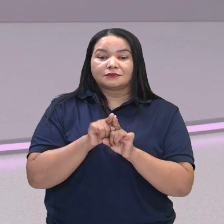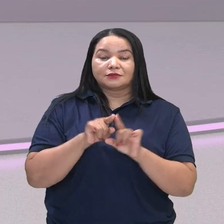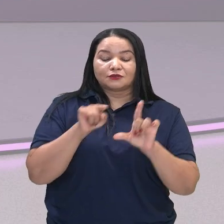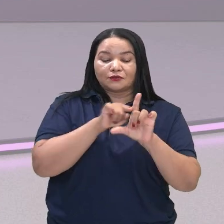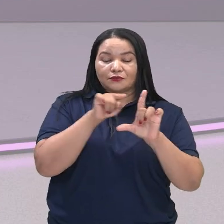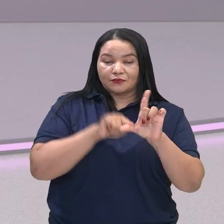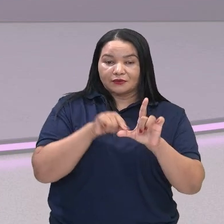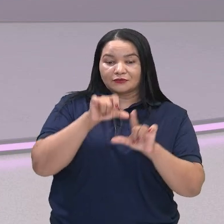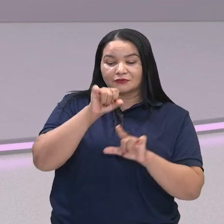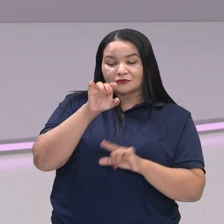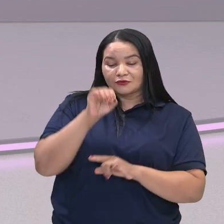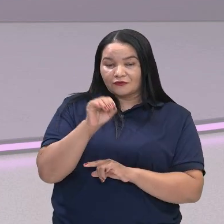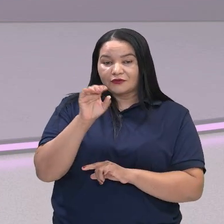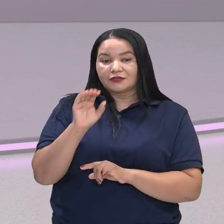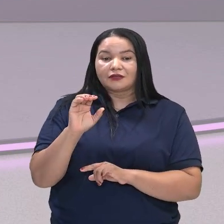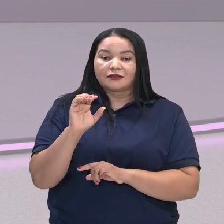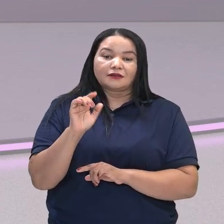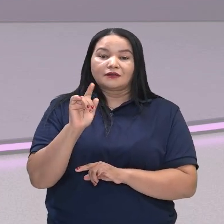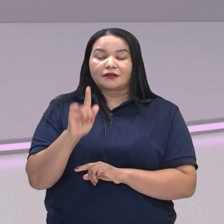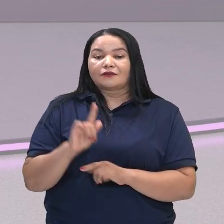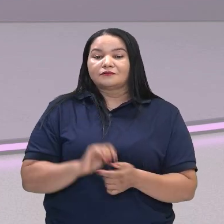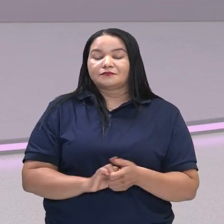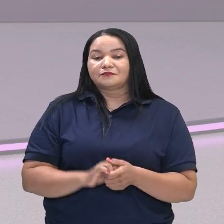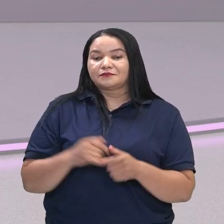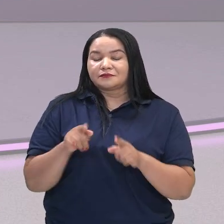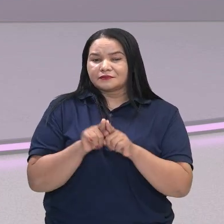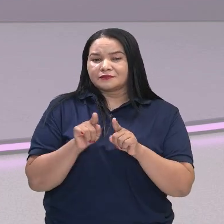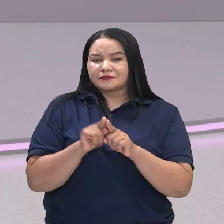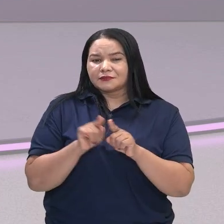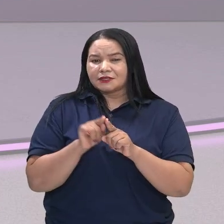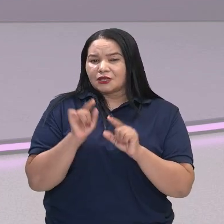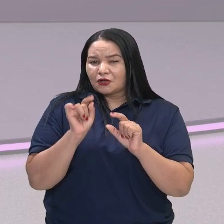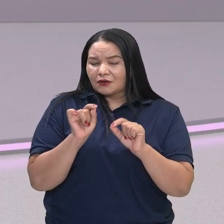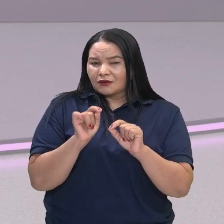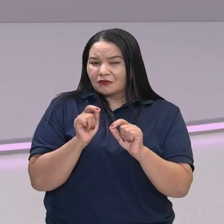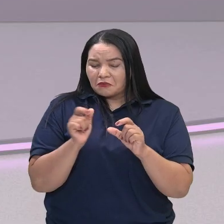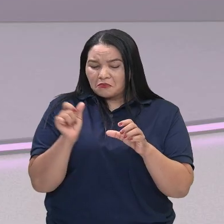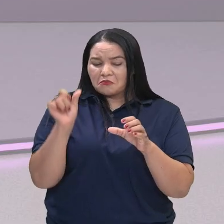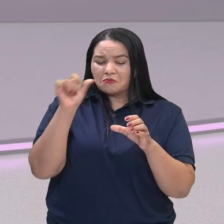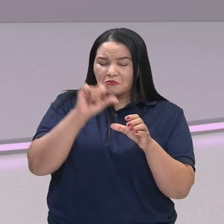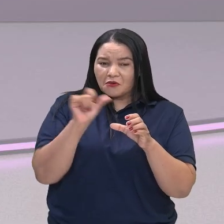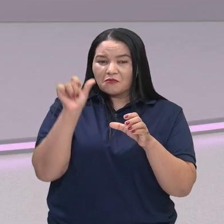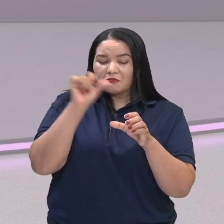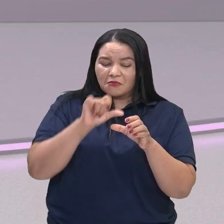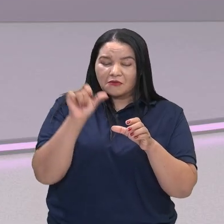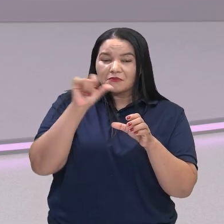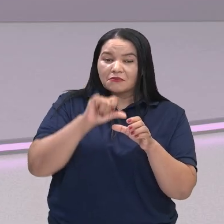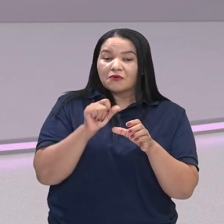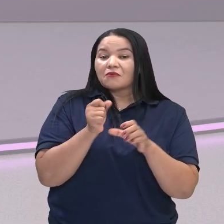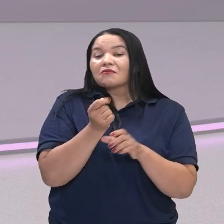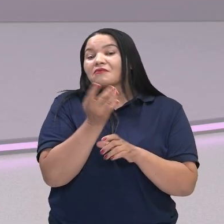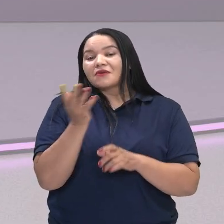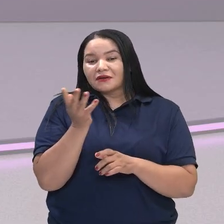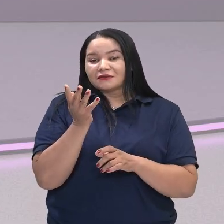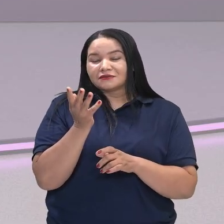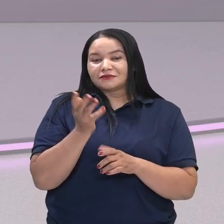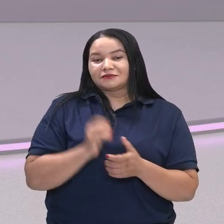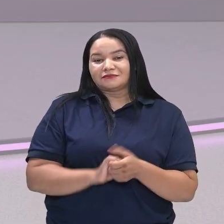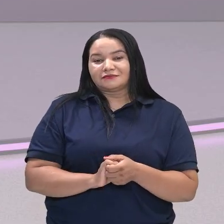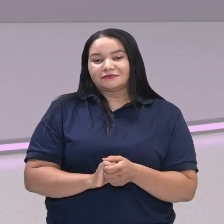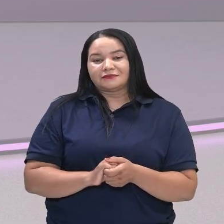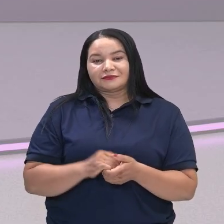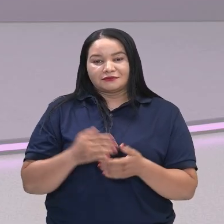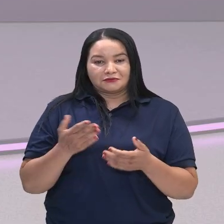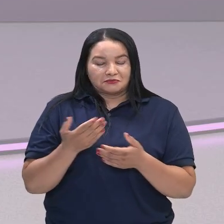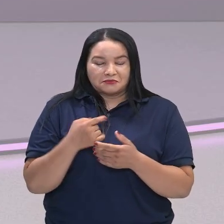90 graus aí com a nossa base. Mas quanto será que cabe aí dentro desse cilindro? Não é? Esse cilindro aqui